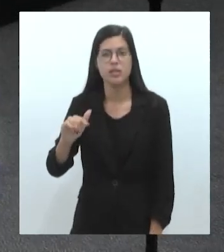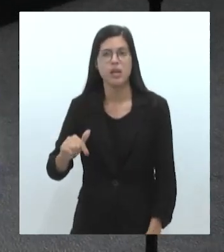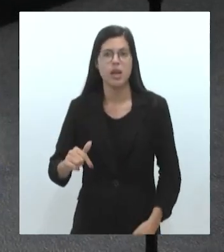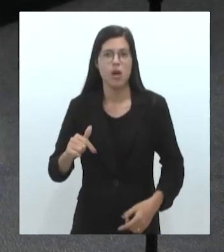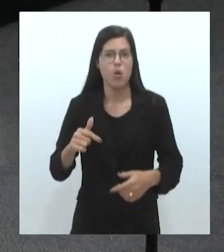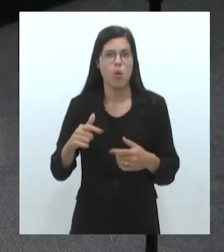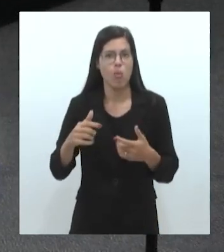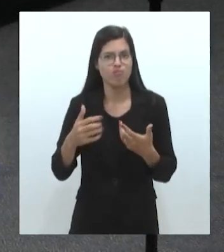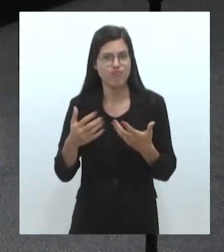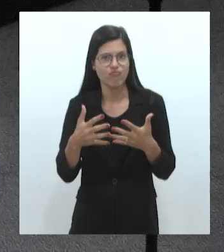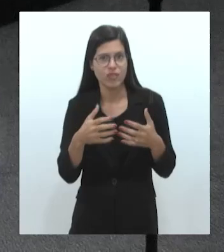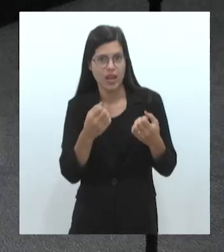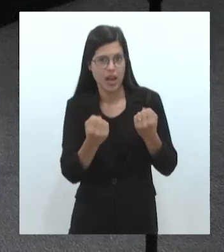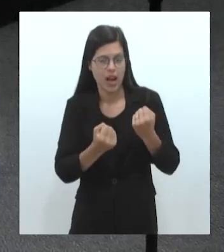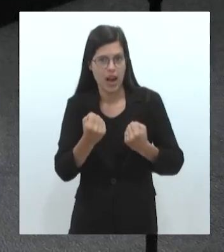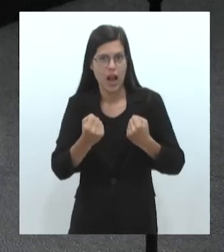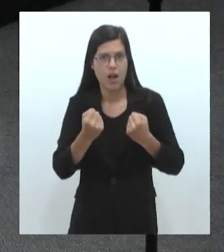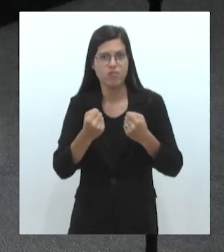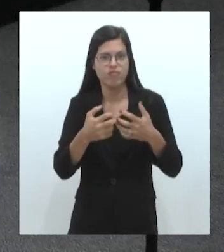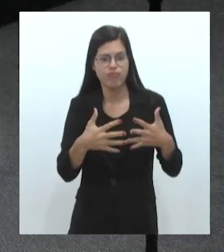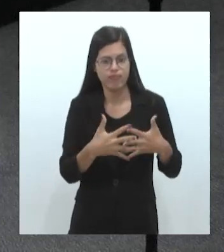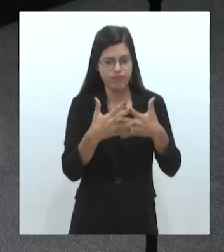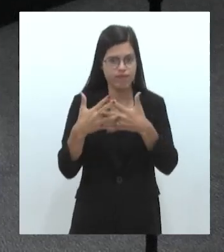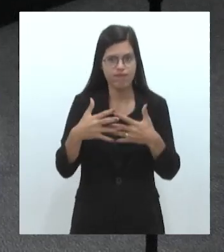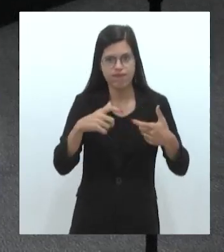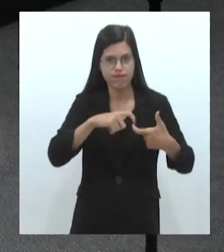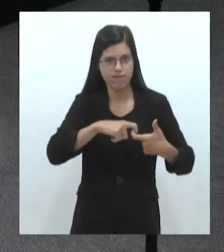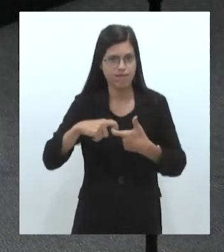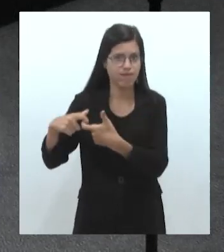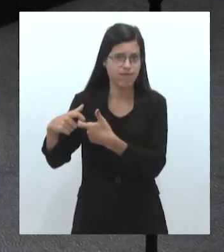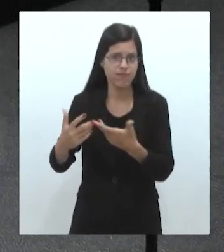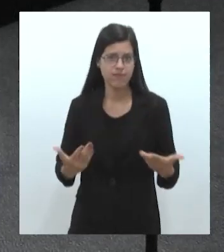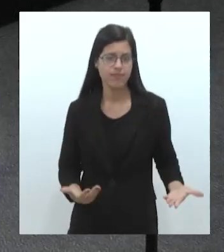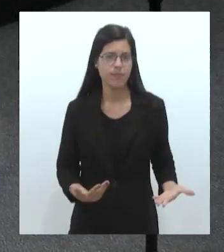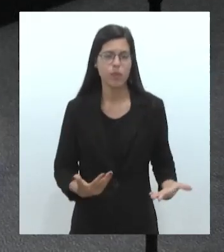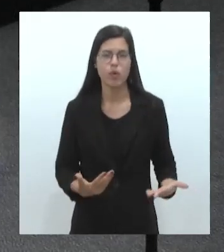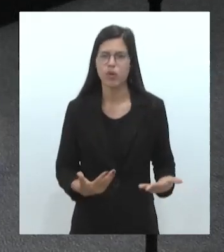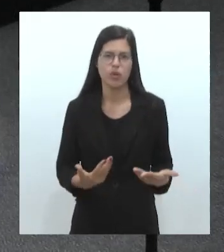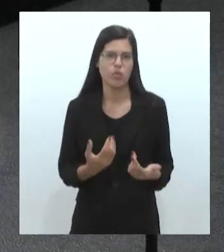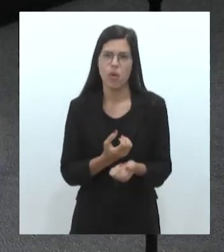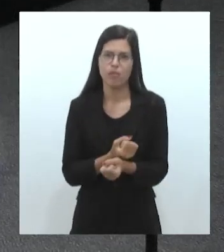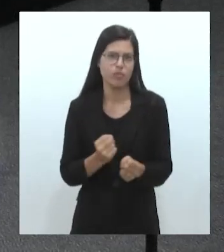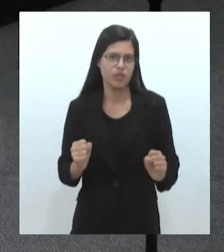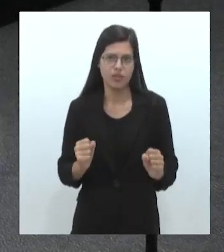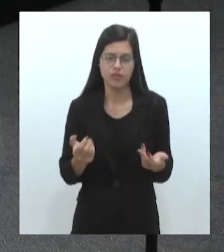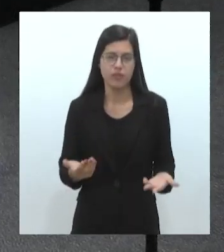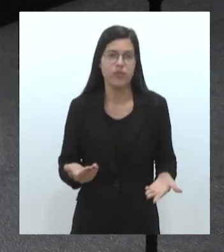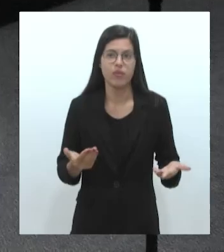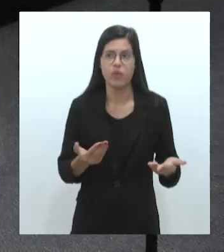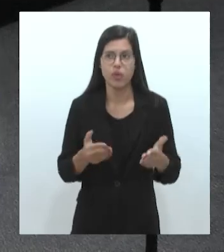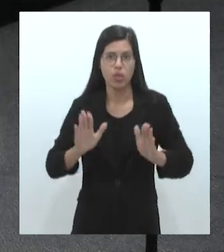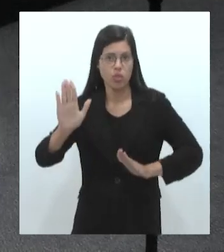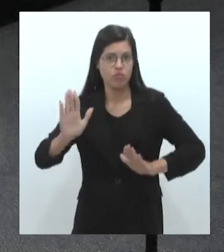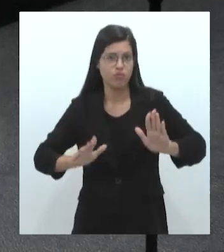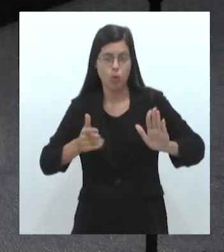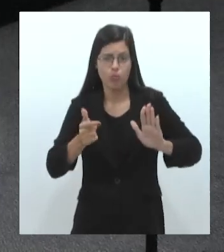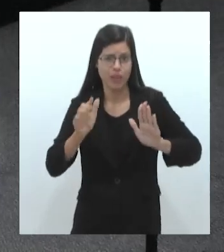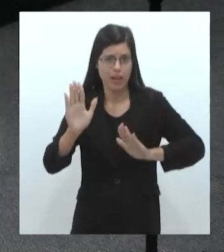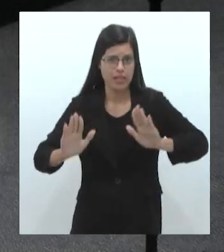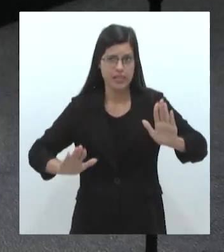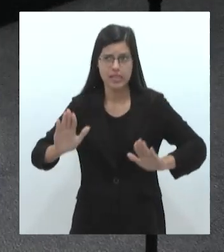sem credenciamento, numa operação ganha-ganha. Não é mais possível, sem se licitar, ter